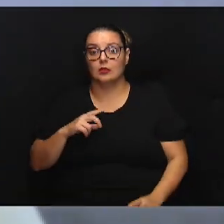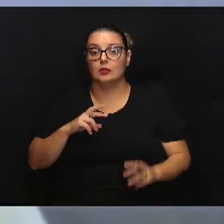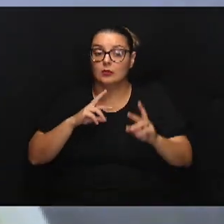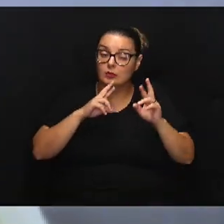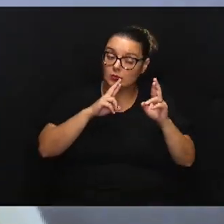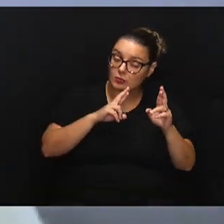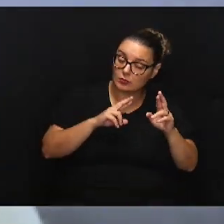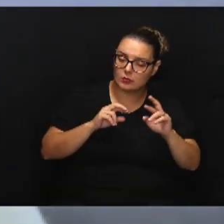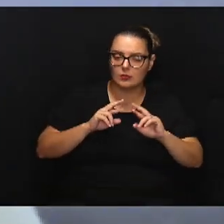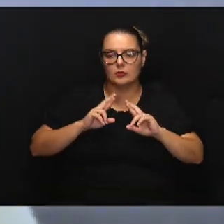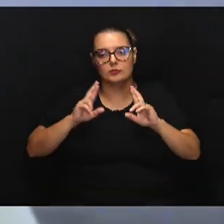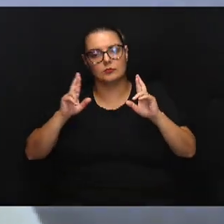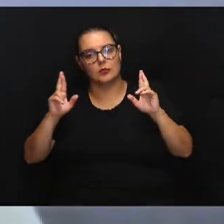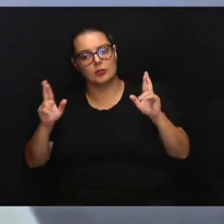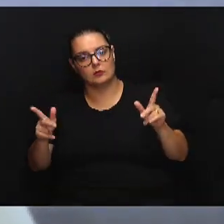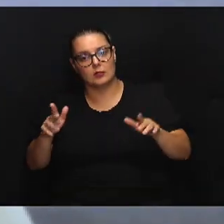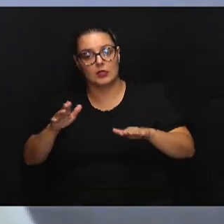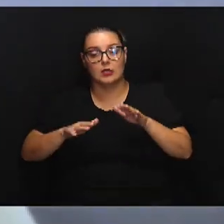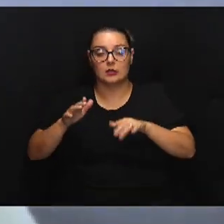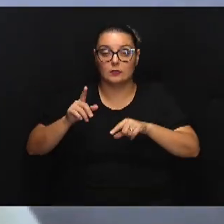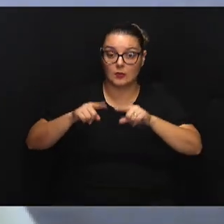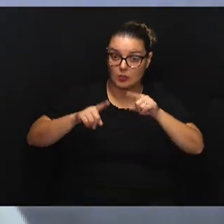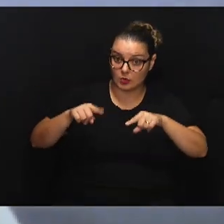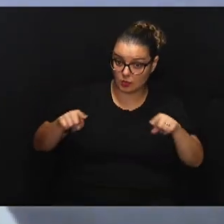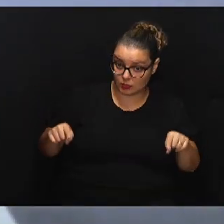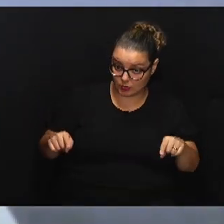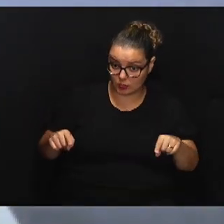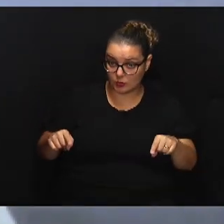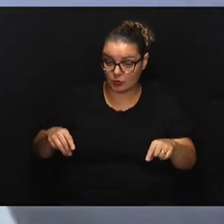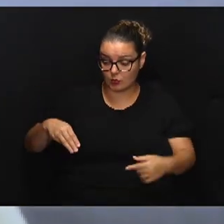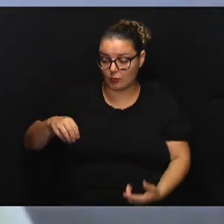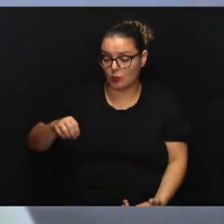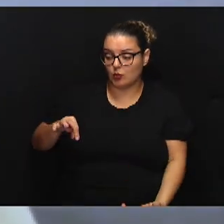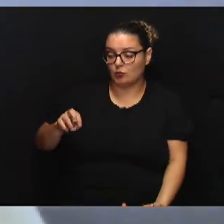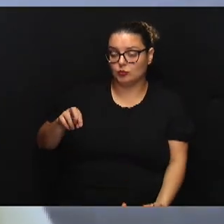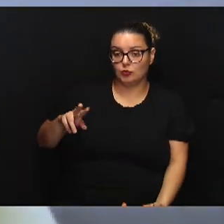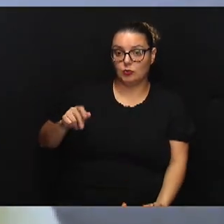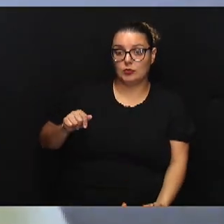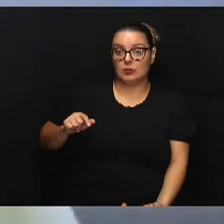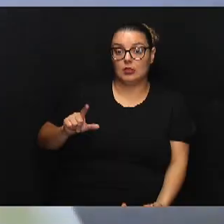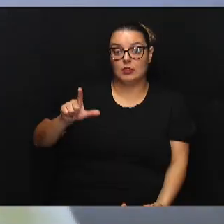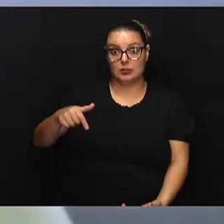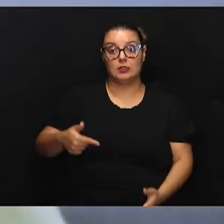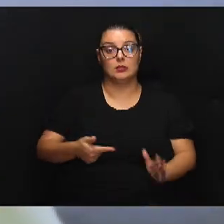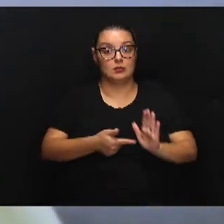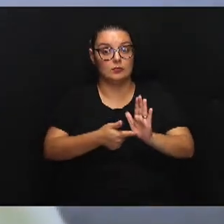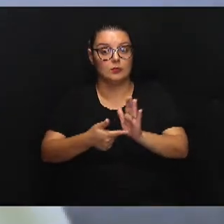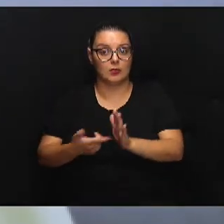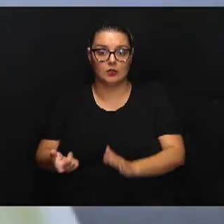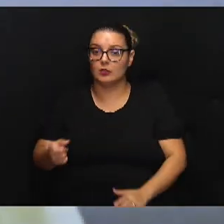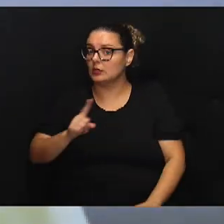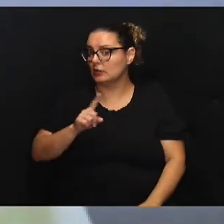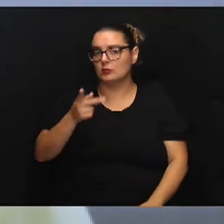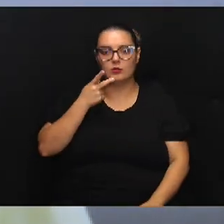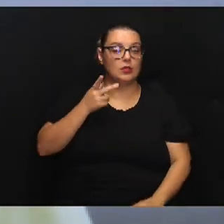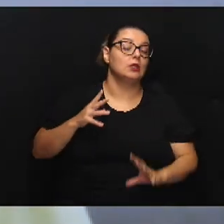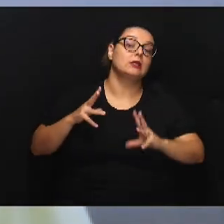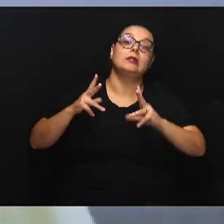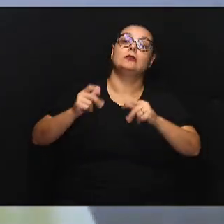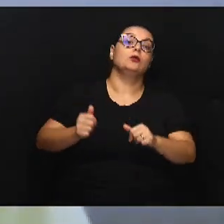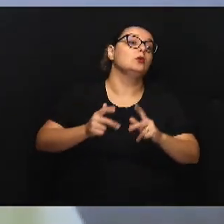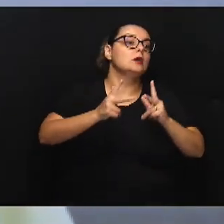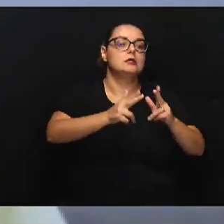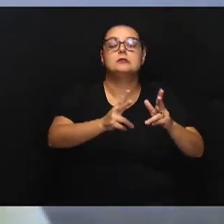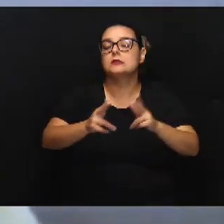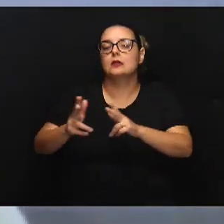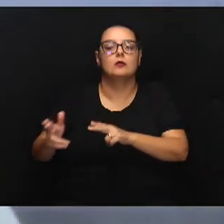diferente, ela às vezes tem uma alteração motora, depois mais tarde vai apresentando. Não estou dizendo que todas essas